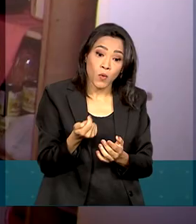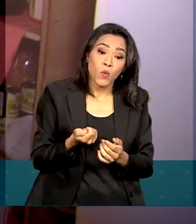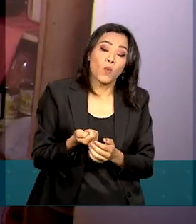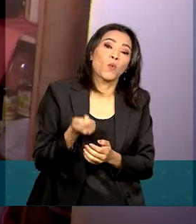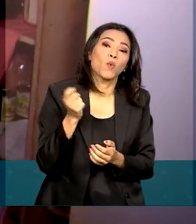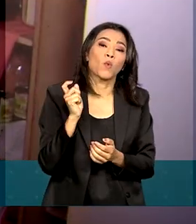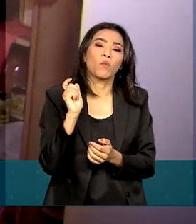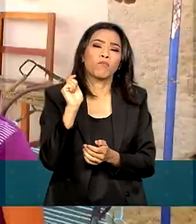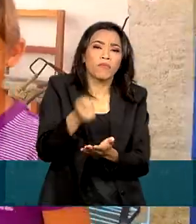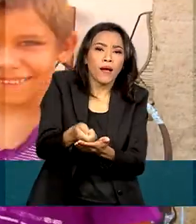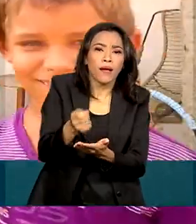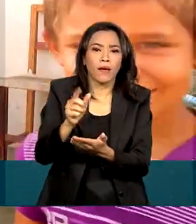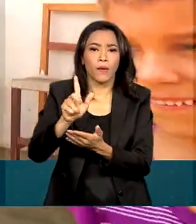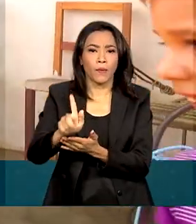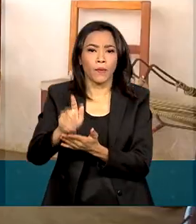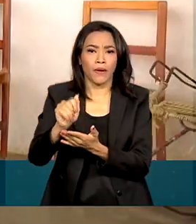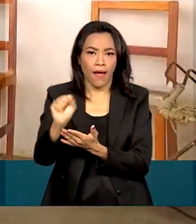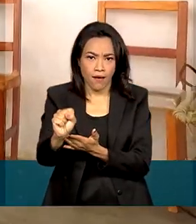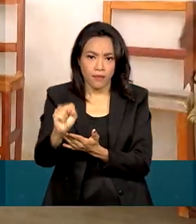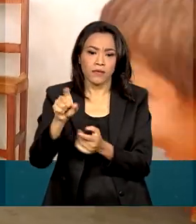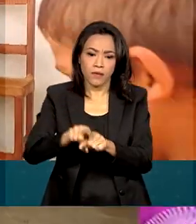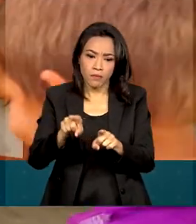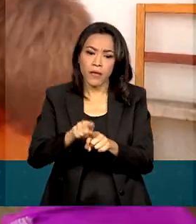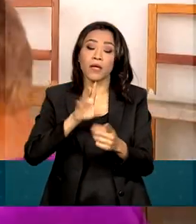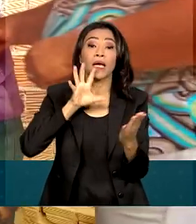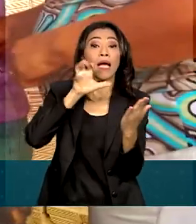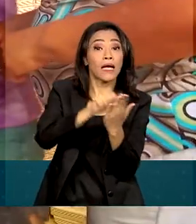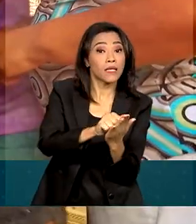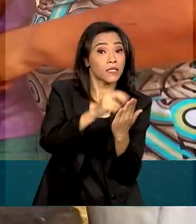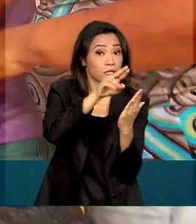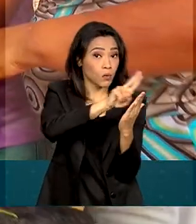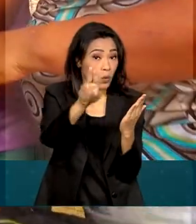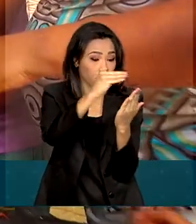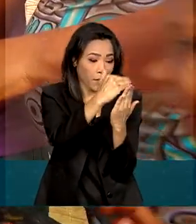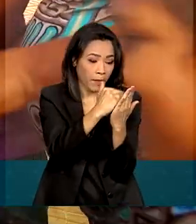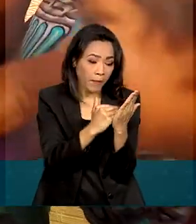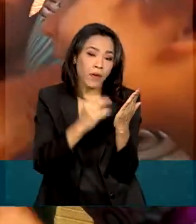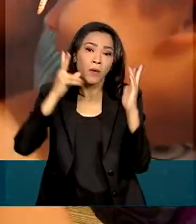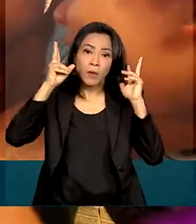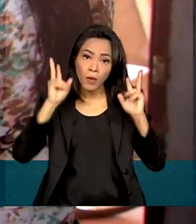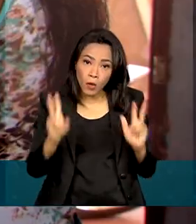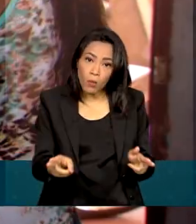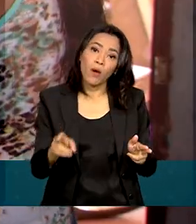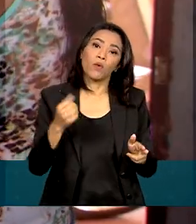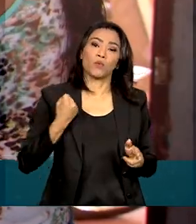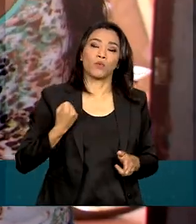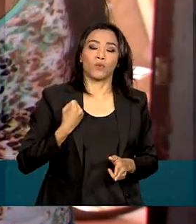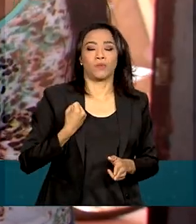também será pago hoje para as famílias cadastradas no CAD único com o mesmo número final do Nis